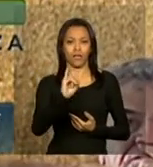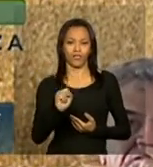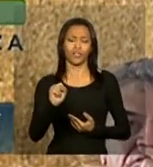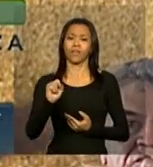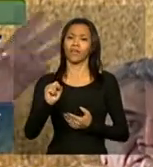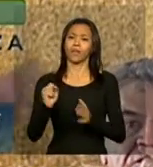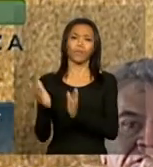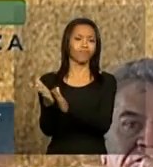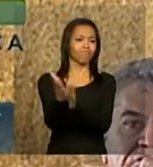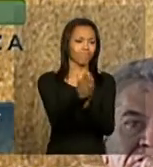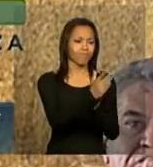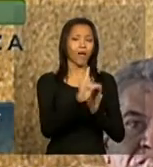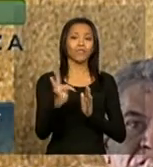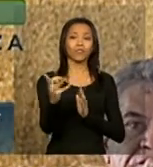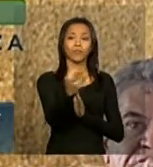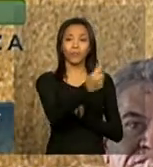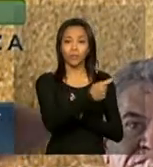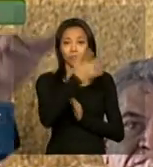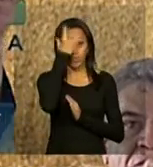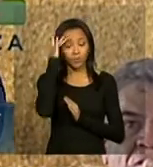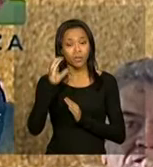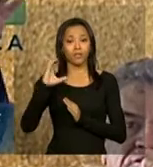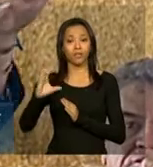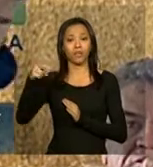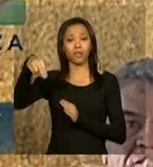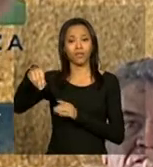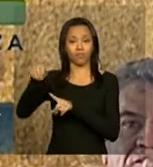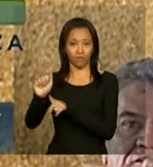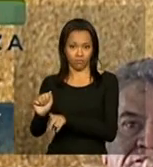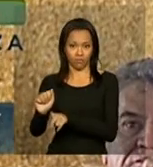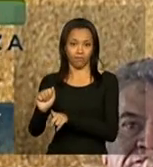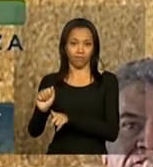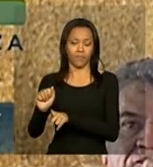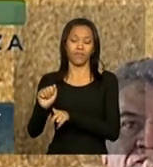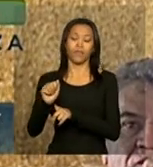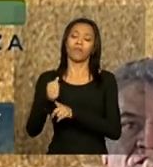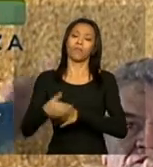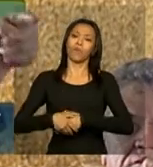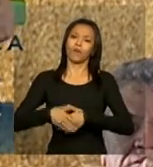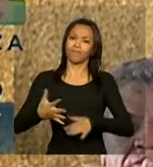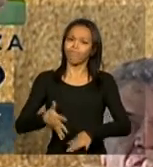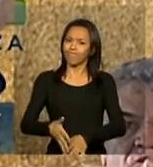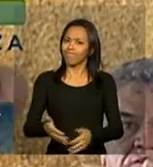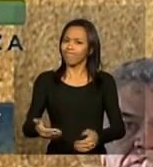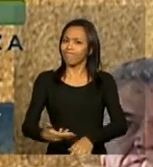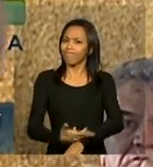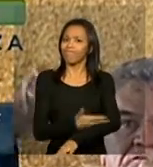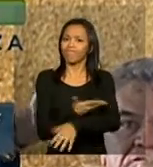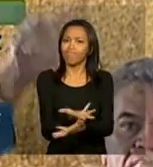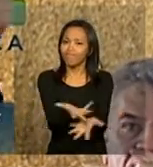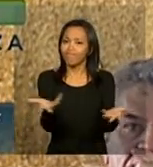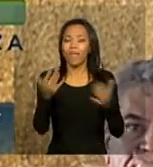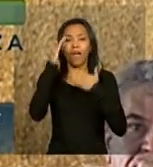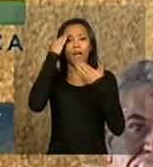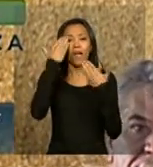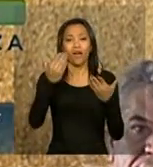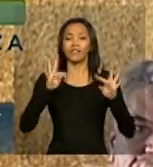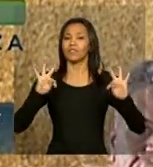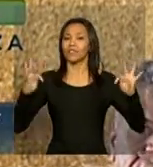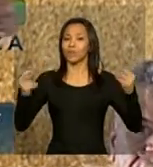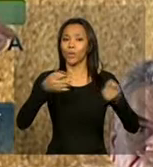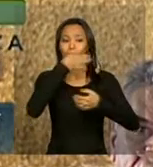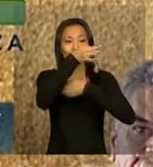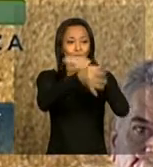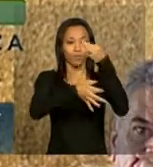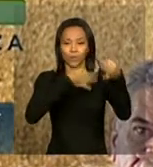os produtores através da CNA. Uma homenagem genérica e agradecer todas as sugestões